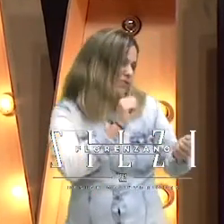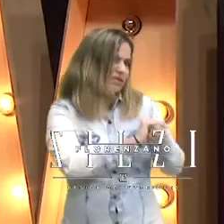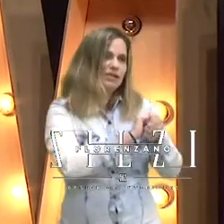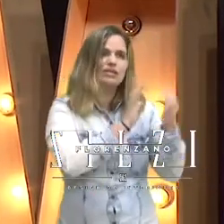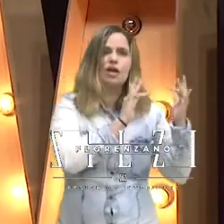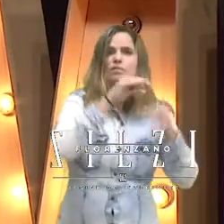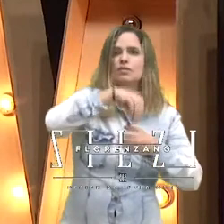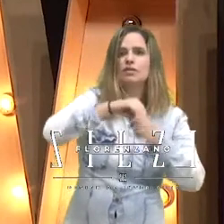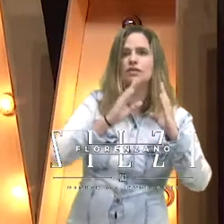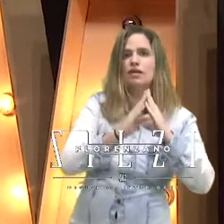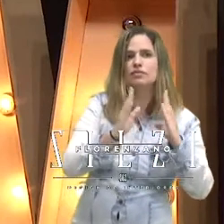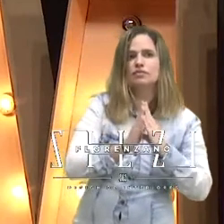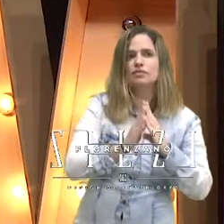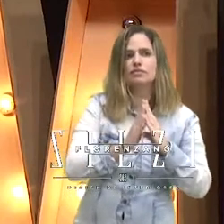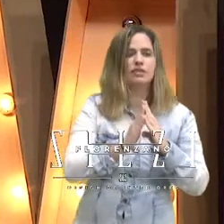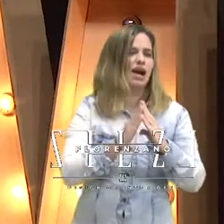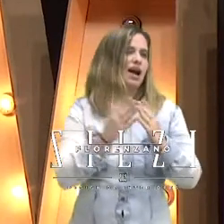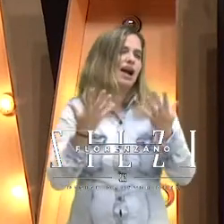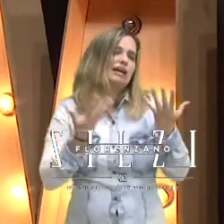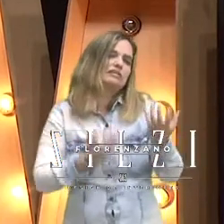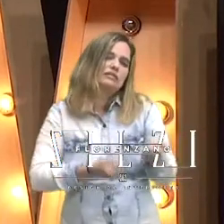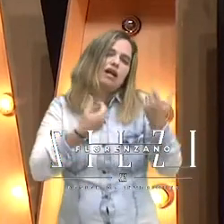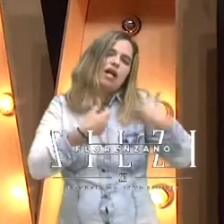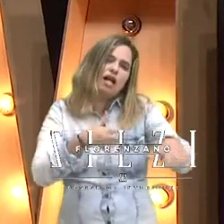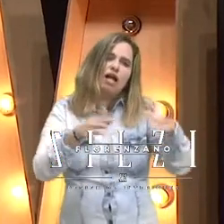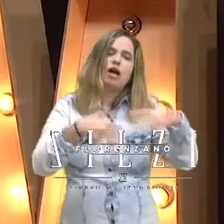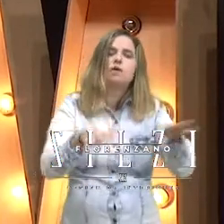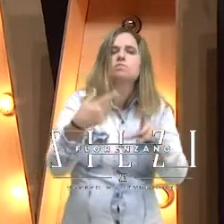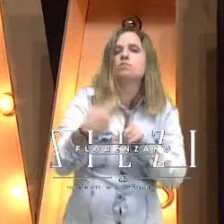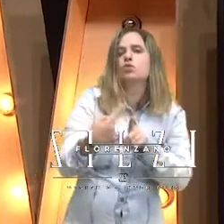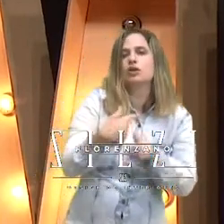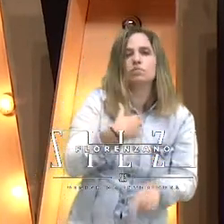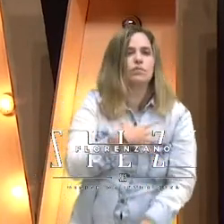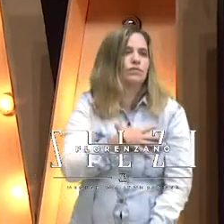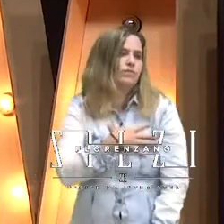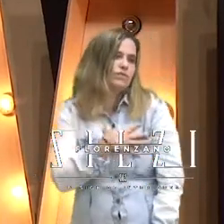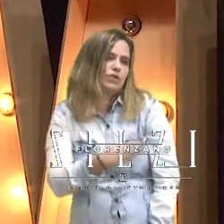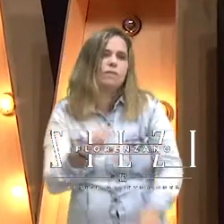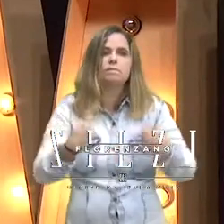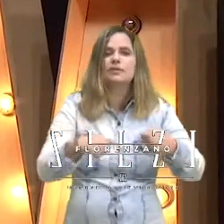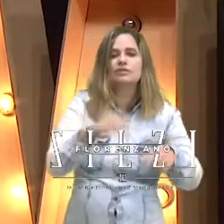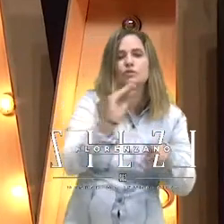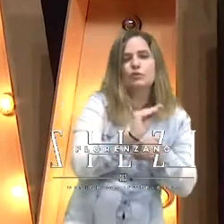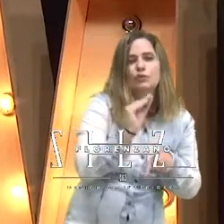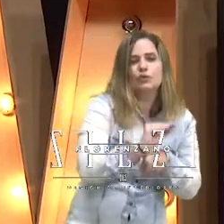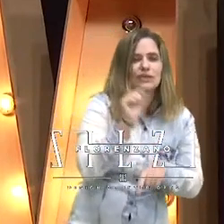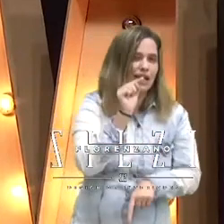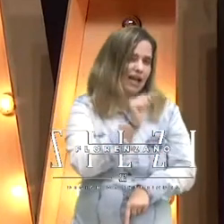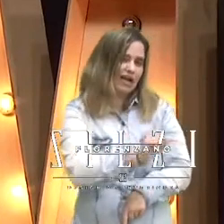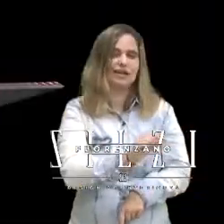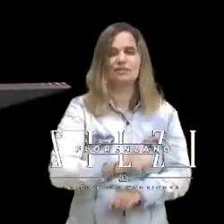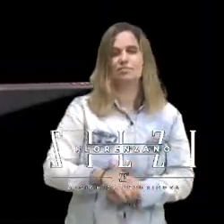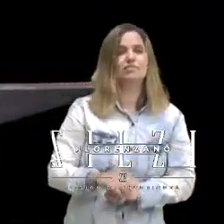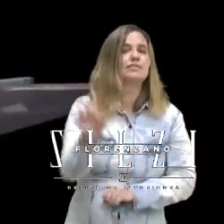Uma coisa está errada, uma criança pode ser criada assim. Nós temos que ter honestidade, a gente tem que ter coragem para falar a